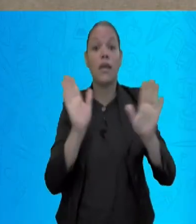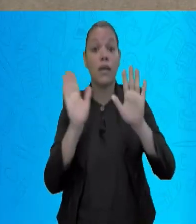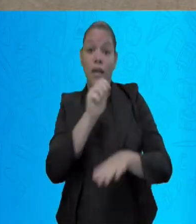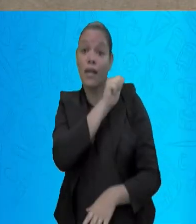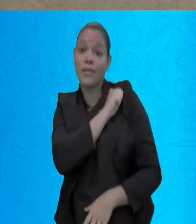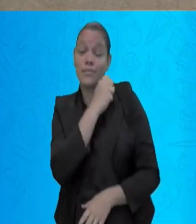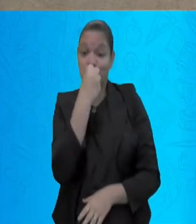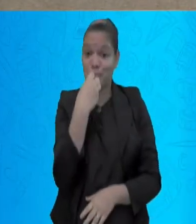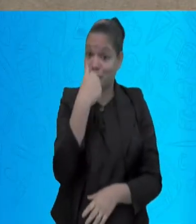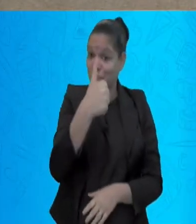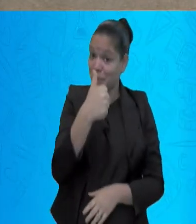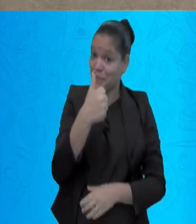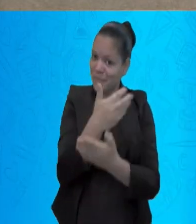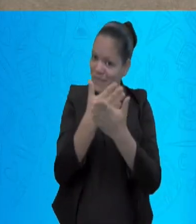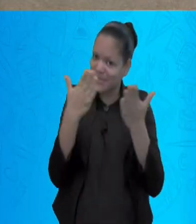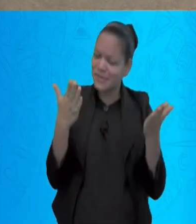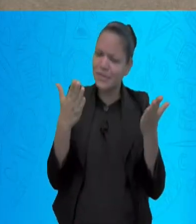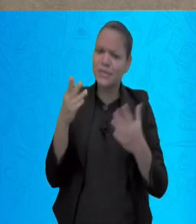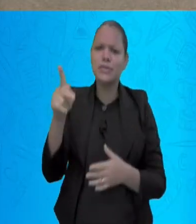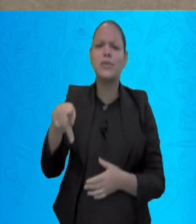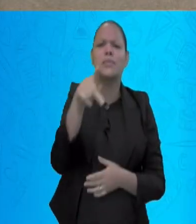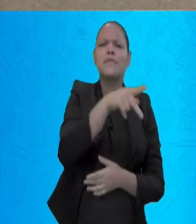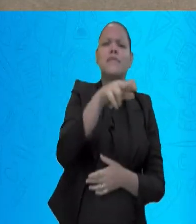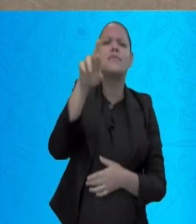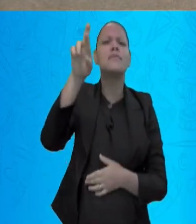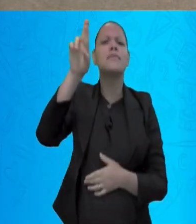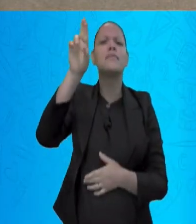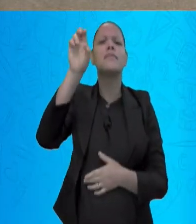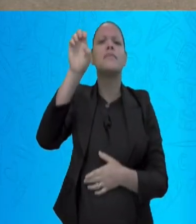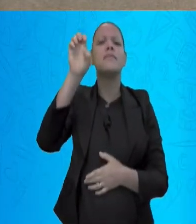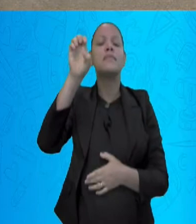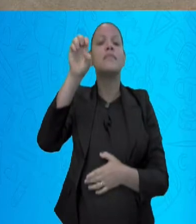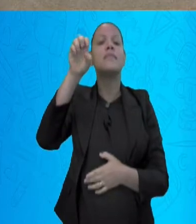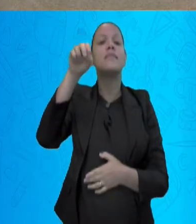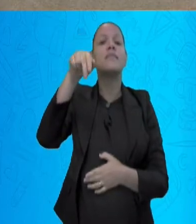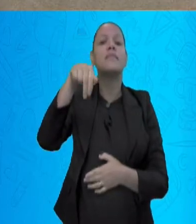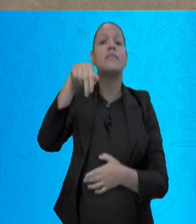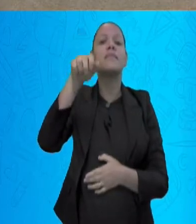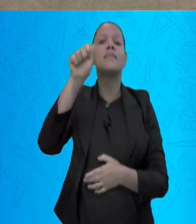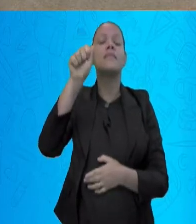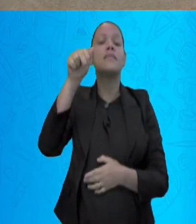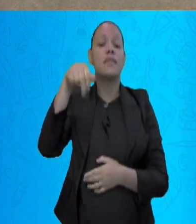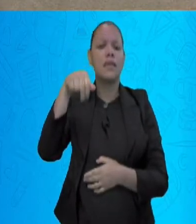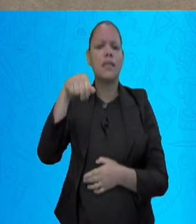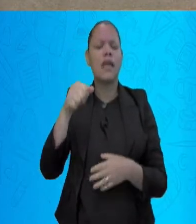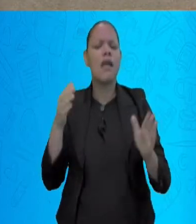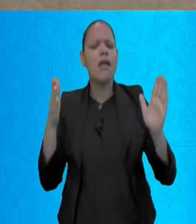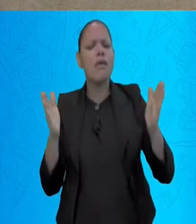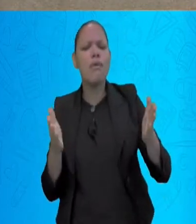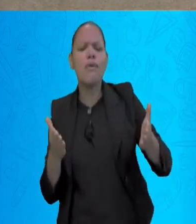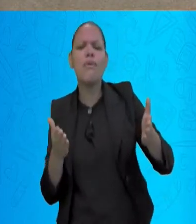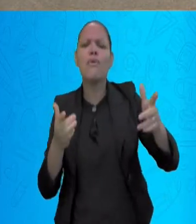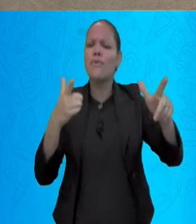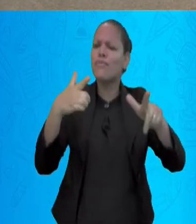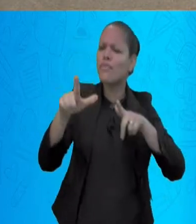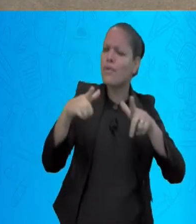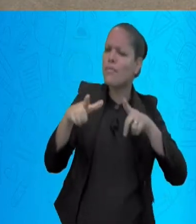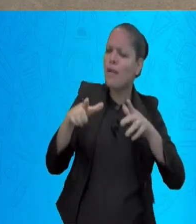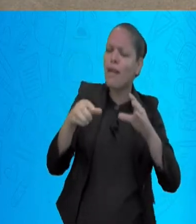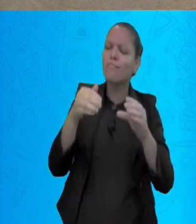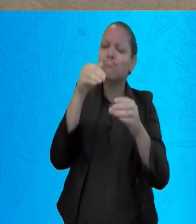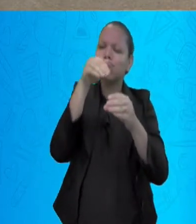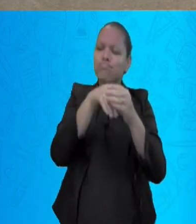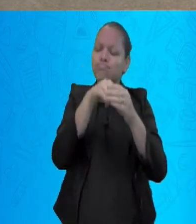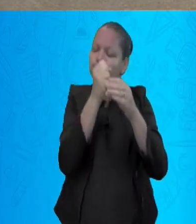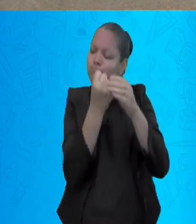Olá, alunos, tudo bem com vocês? Sou o professor Renan e irei trabalhar com vocês hoje novamente com o componente curricular de